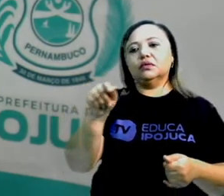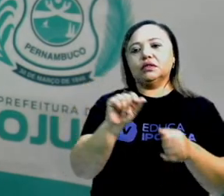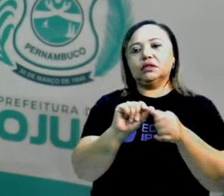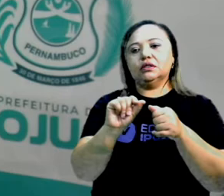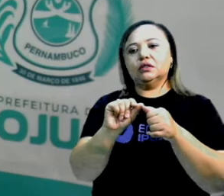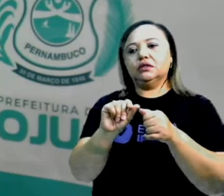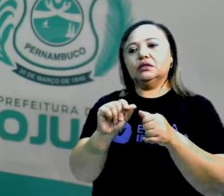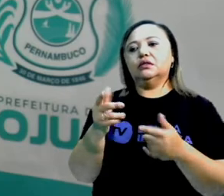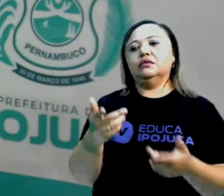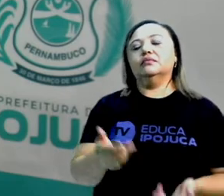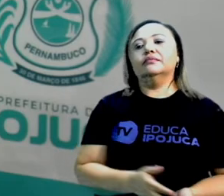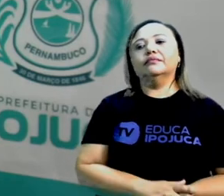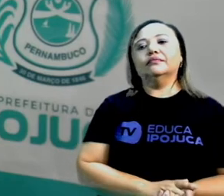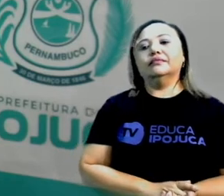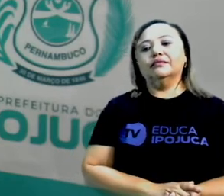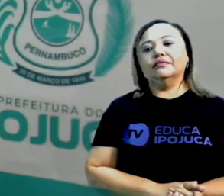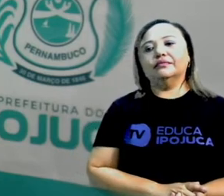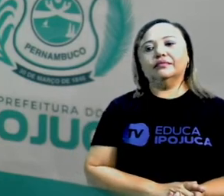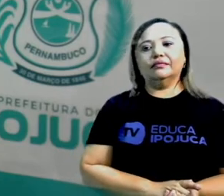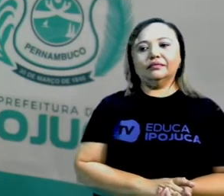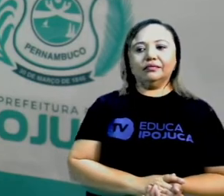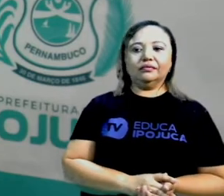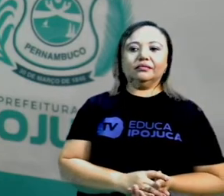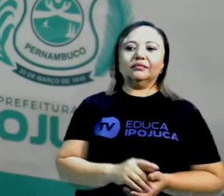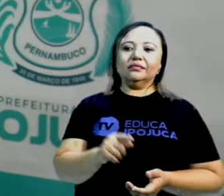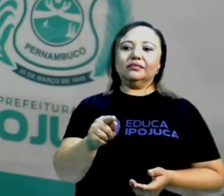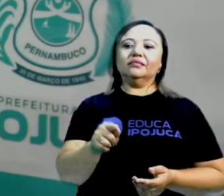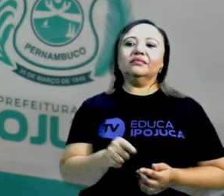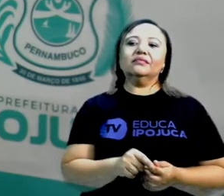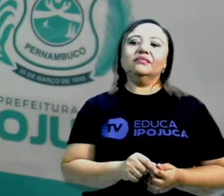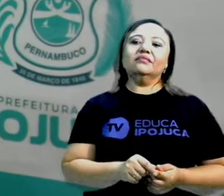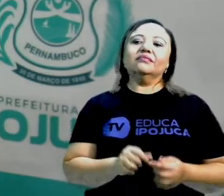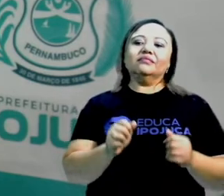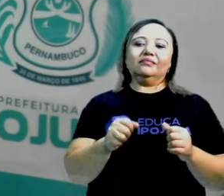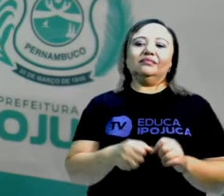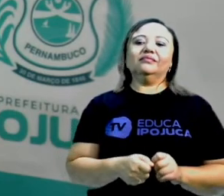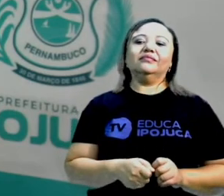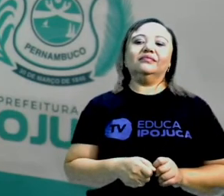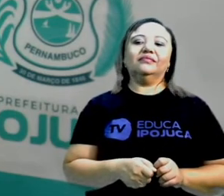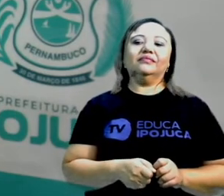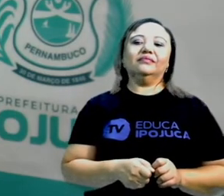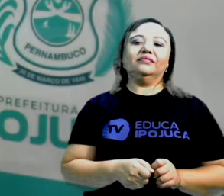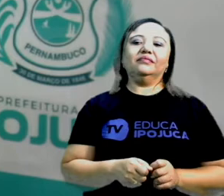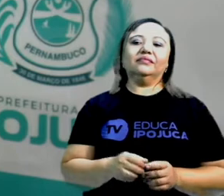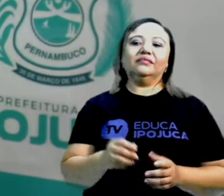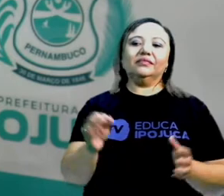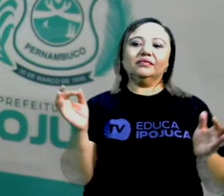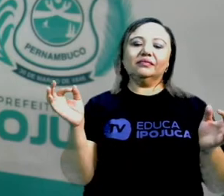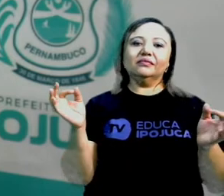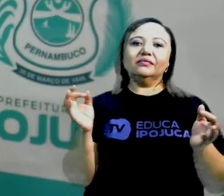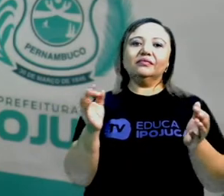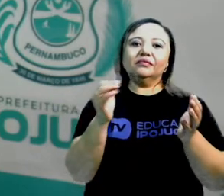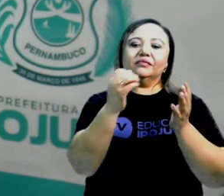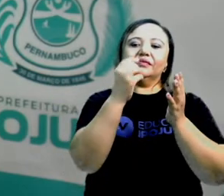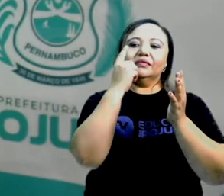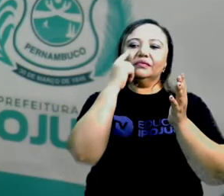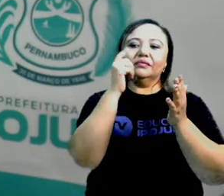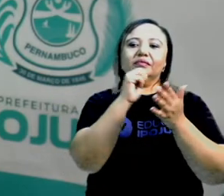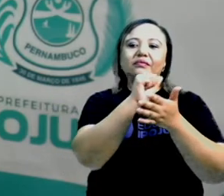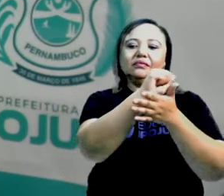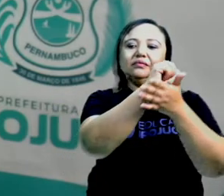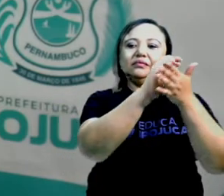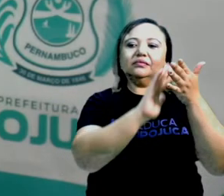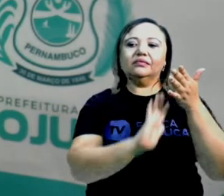vocês fazerem aqui. Ó, desejo a vocês ótimos desenhos, tá bom? E aqui agora vamos à